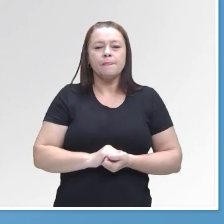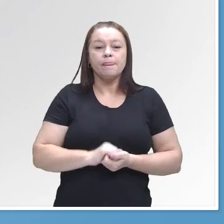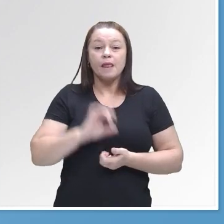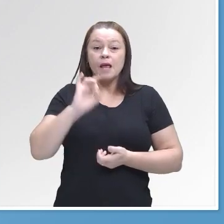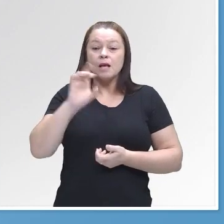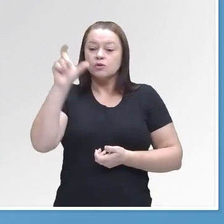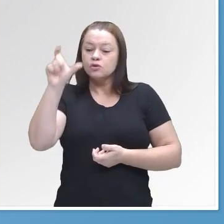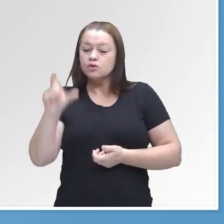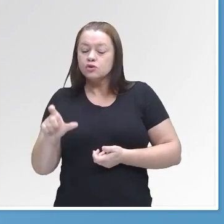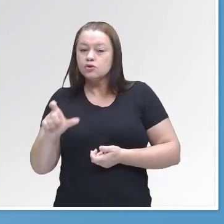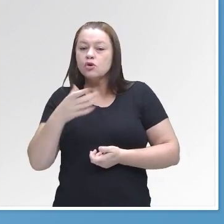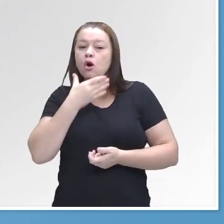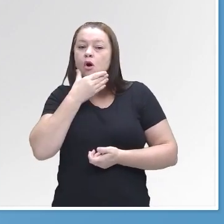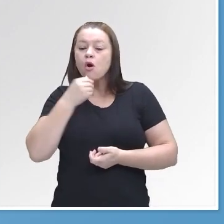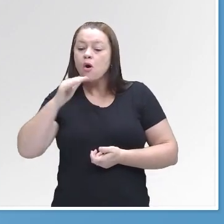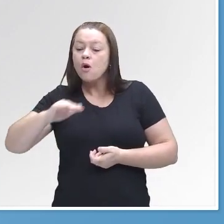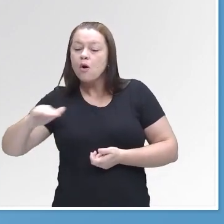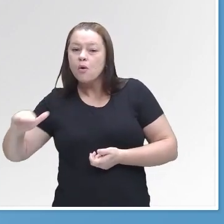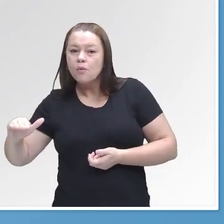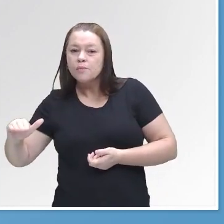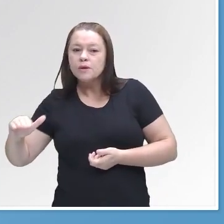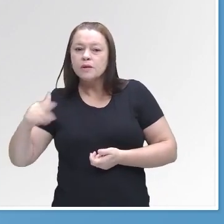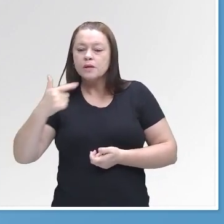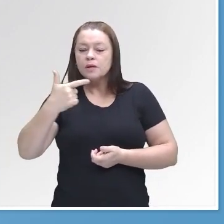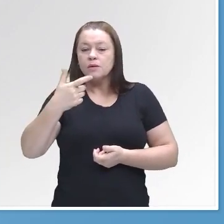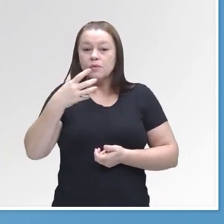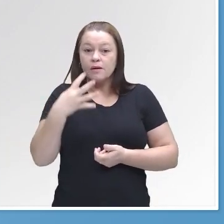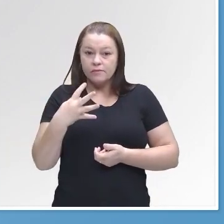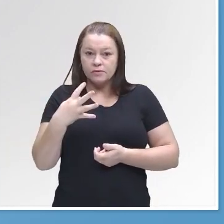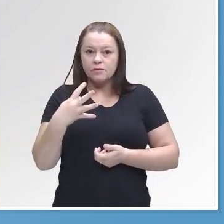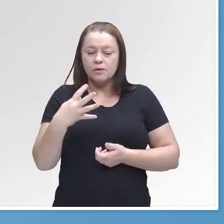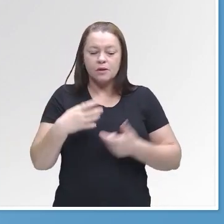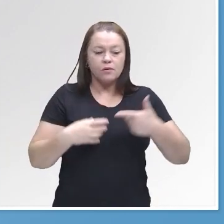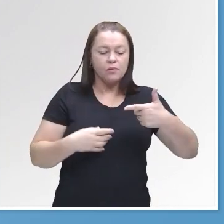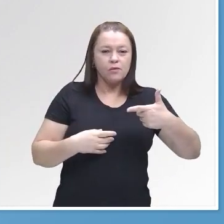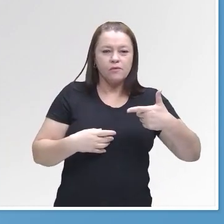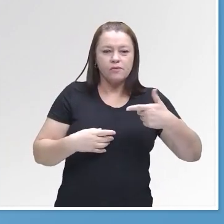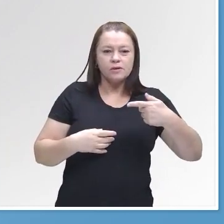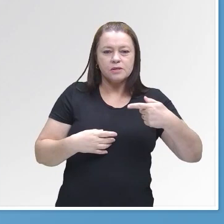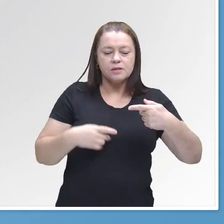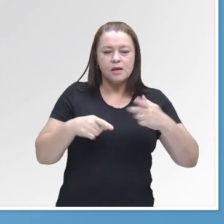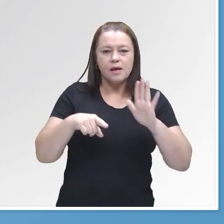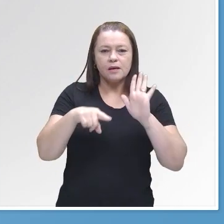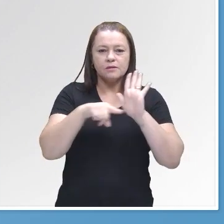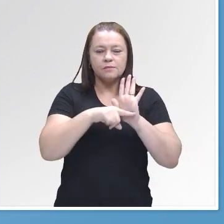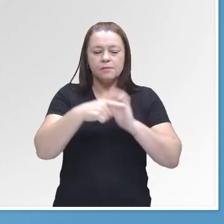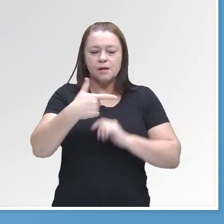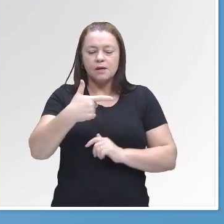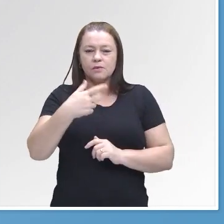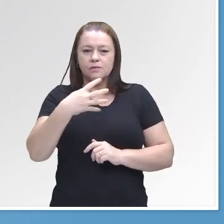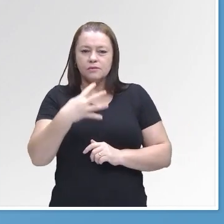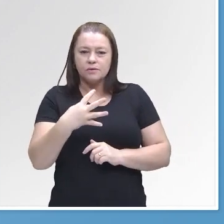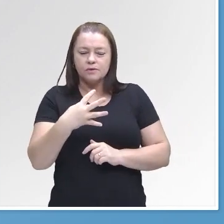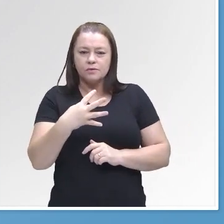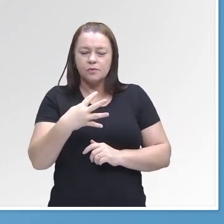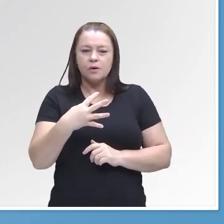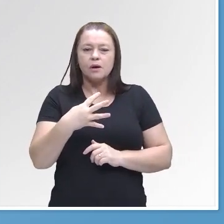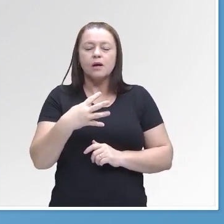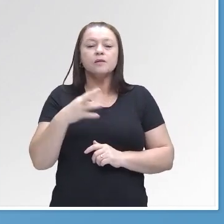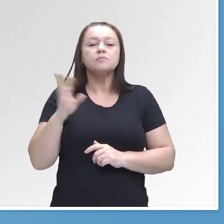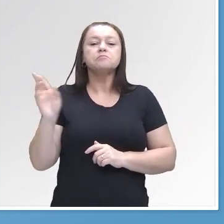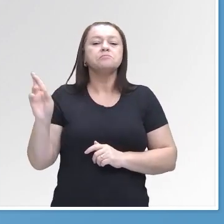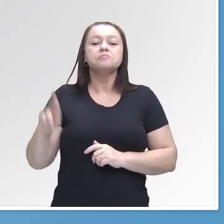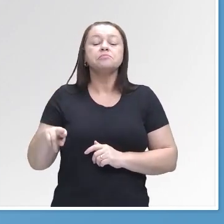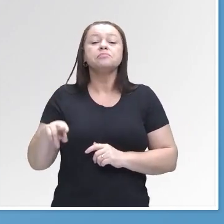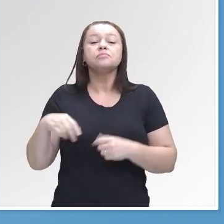Menos 24, que é a massa do menino. 27 menos